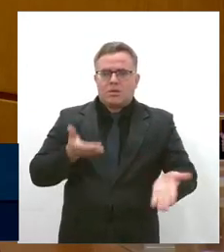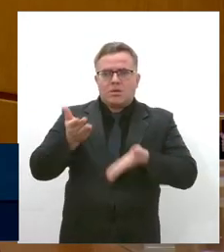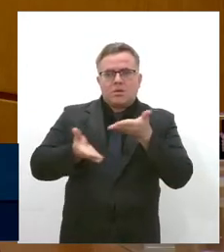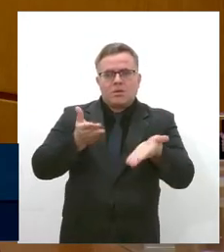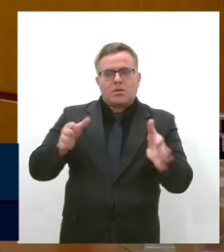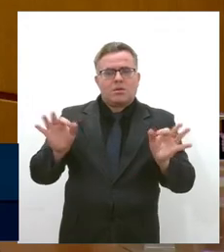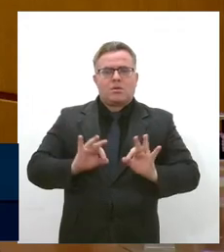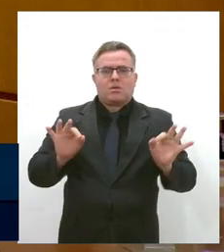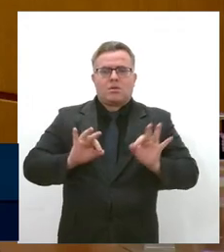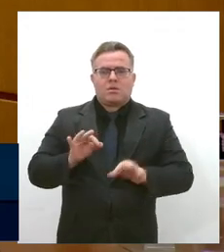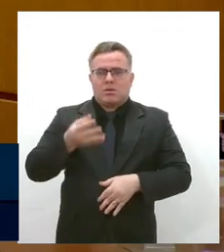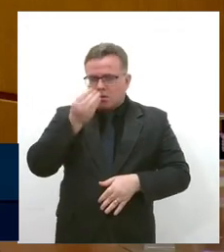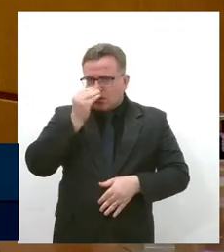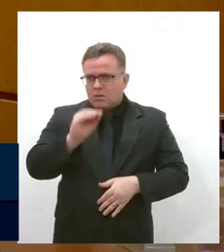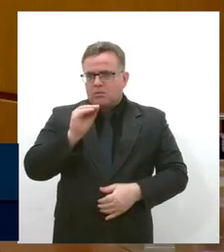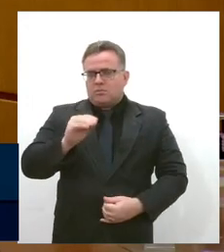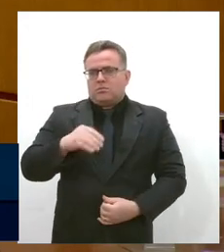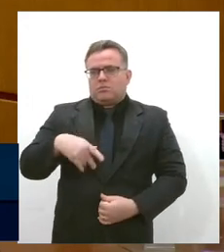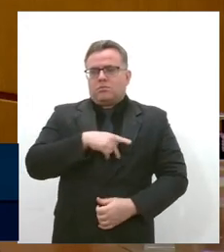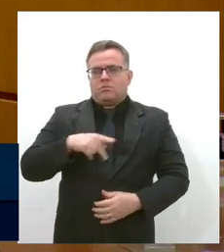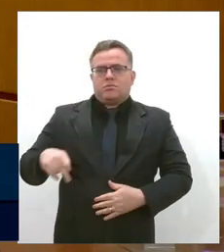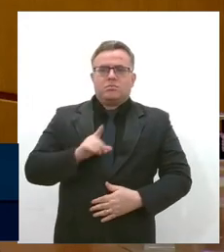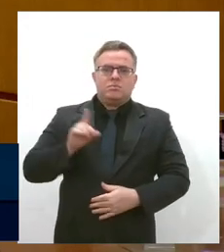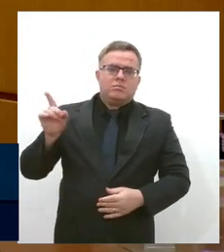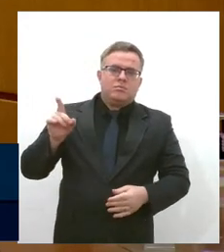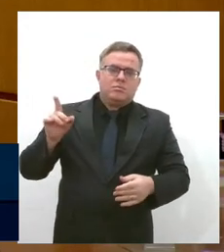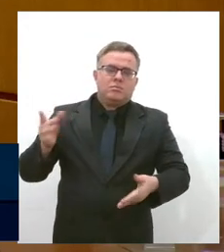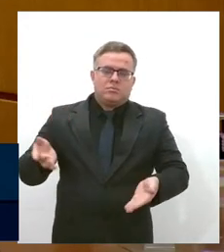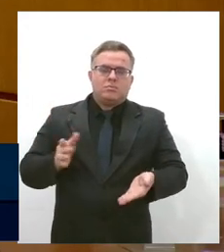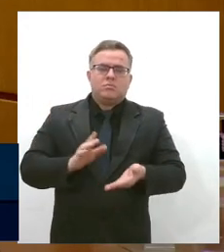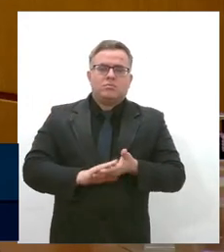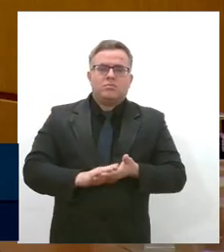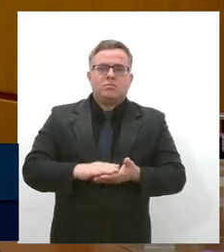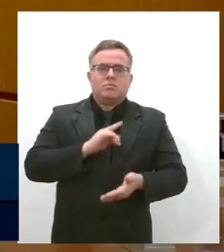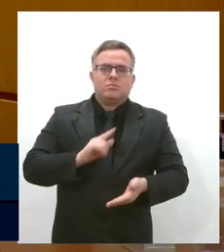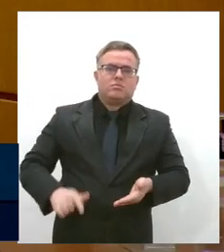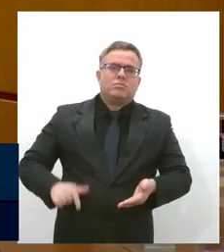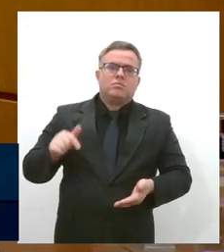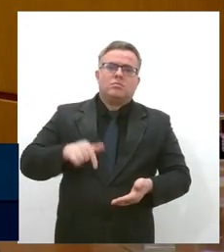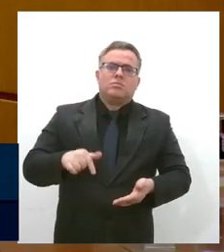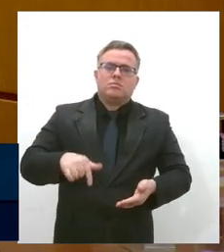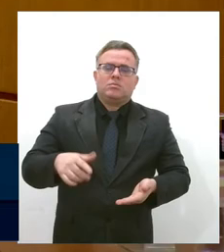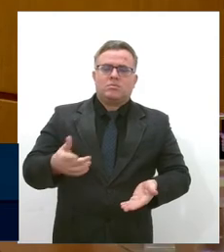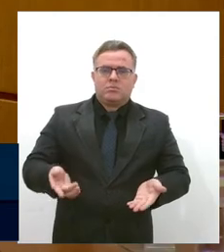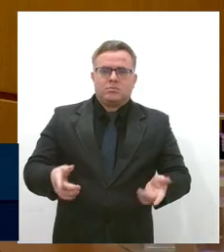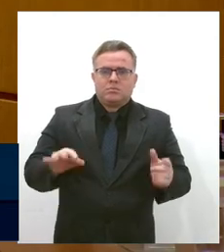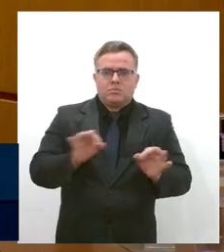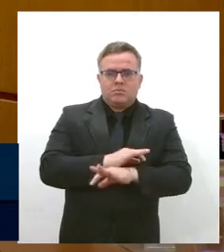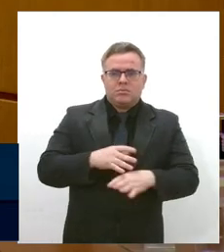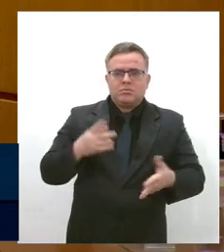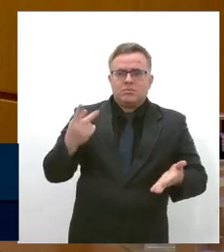federal e nem também dos governos estaduais, onde essa tragédia é provocada pela